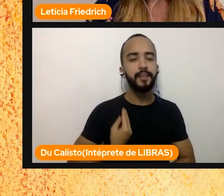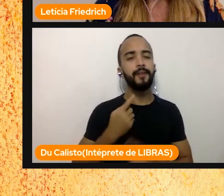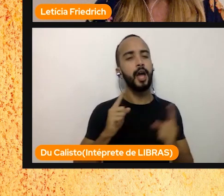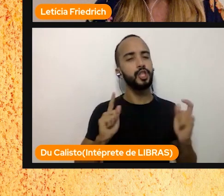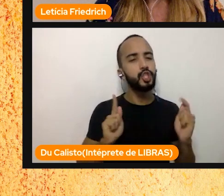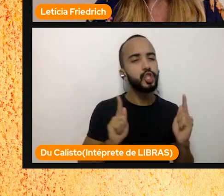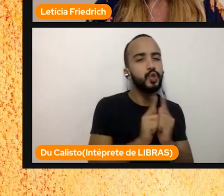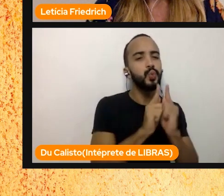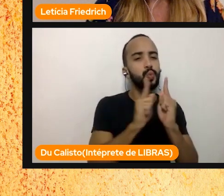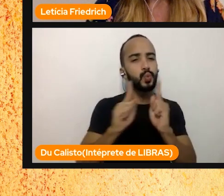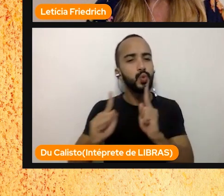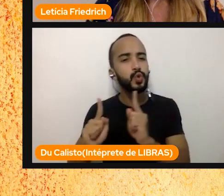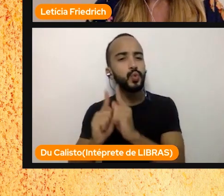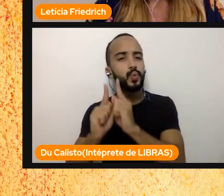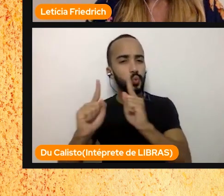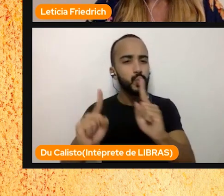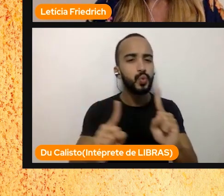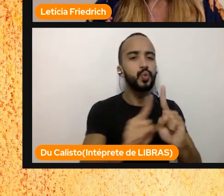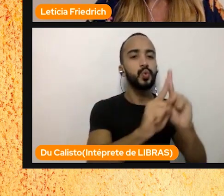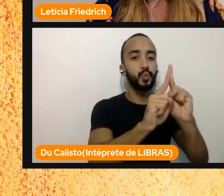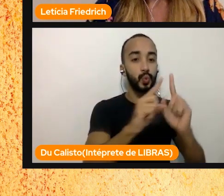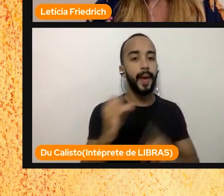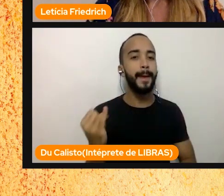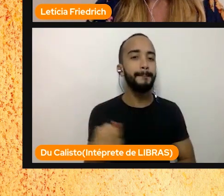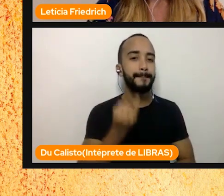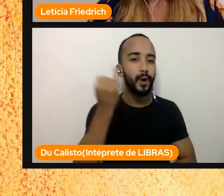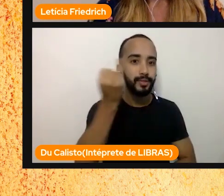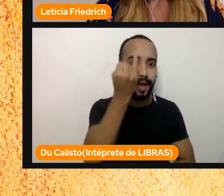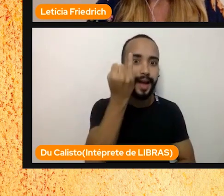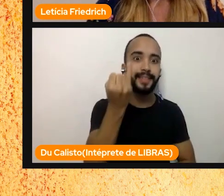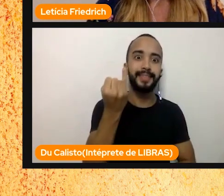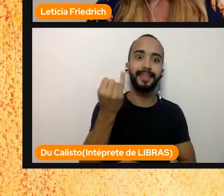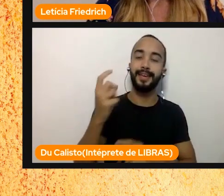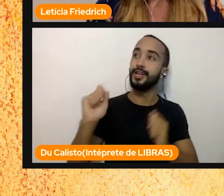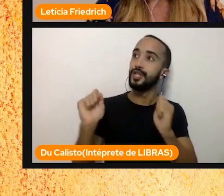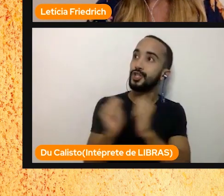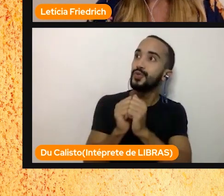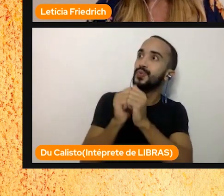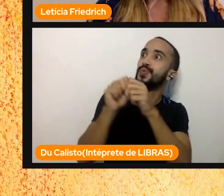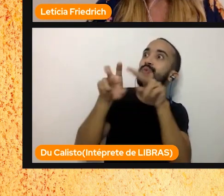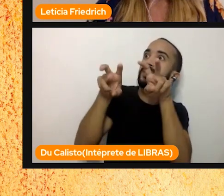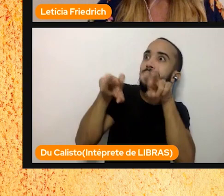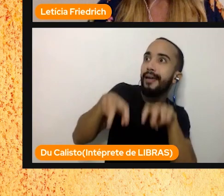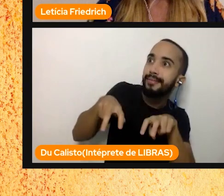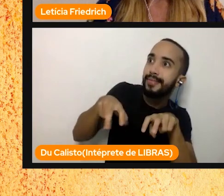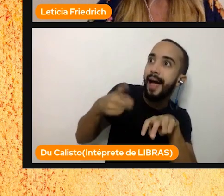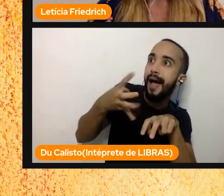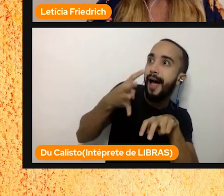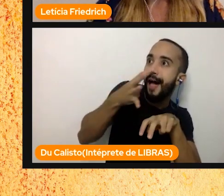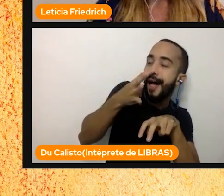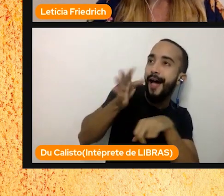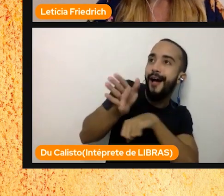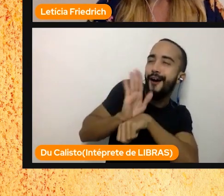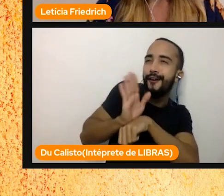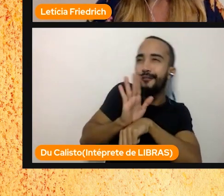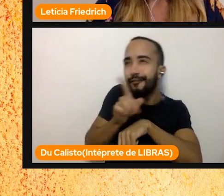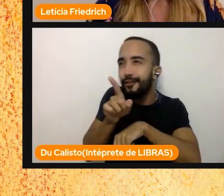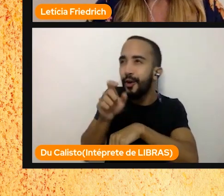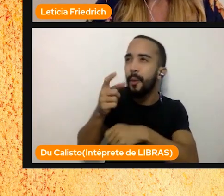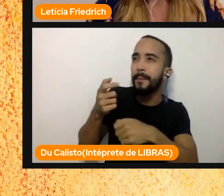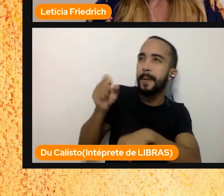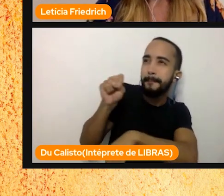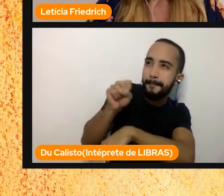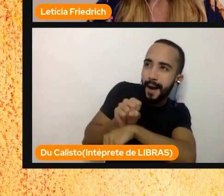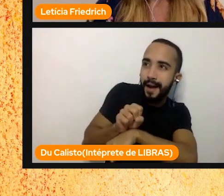aquelas reuniões, a gente parava para assistir uma cena do filme, da animação, a gente fazia muito isso no Animatic, de parar para assistir todo